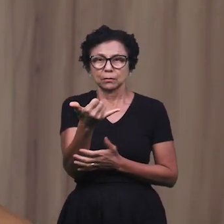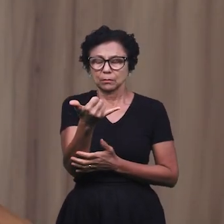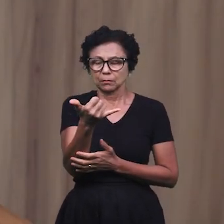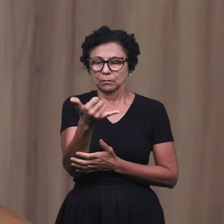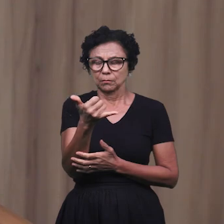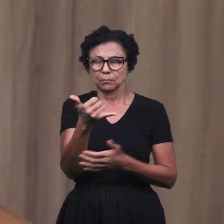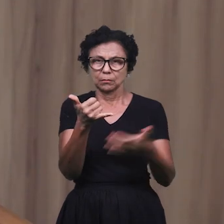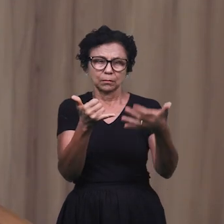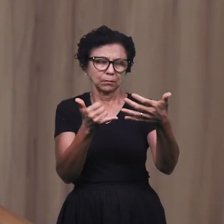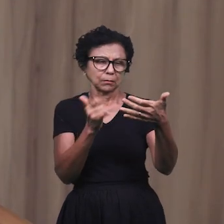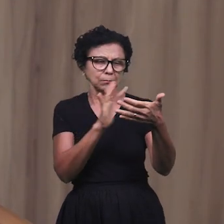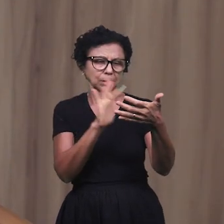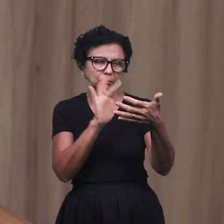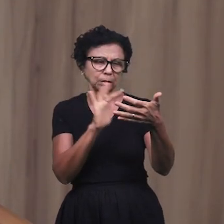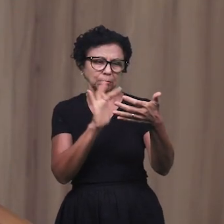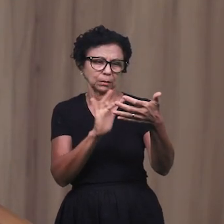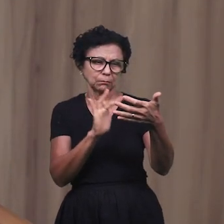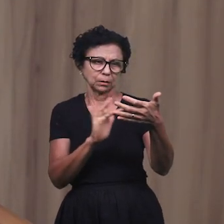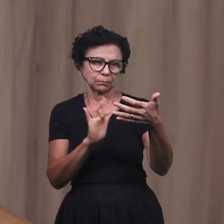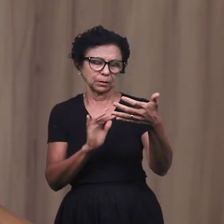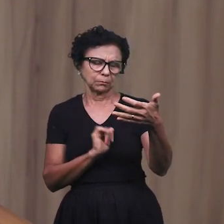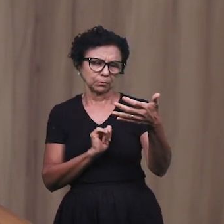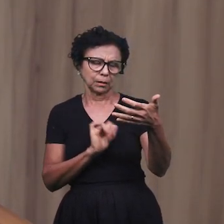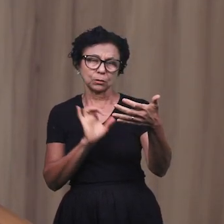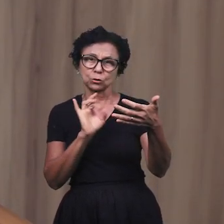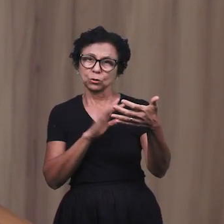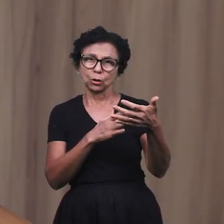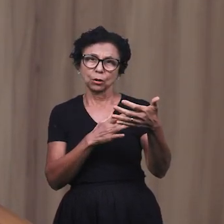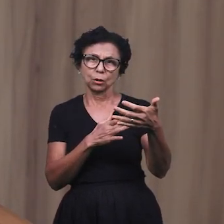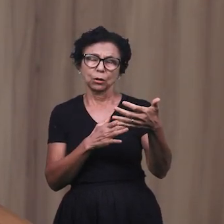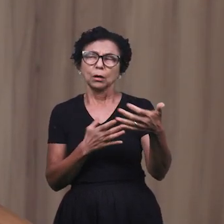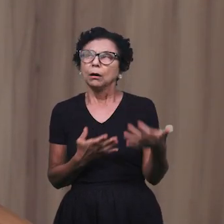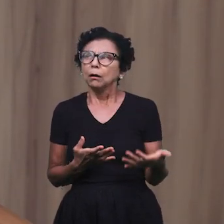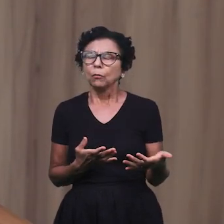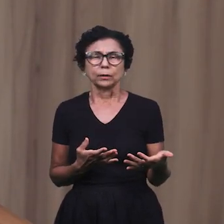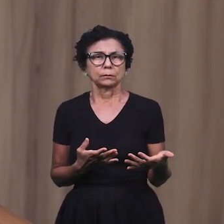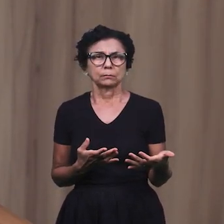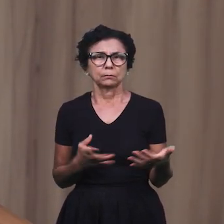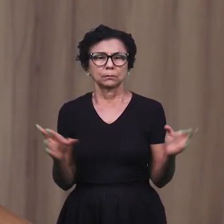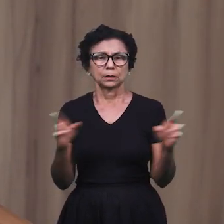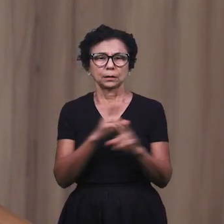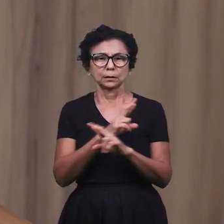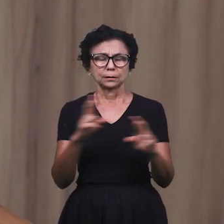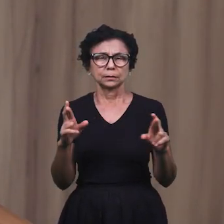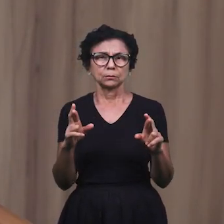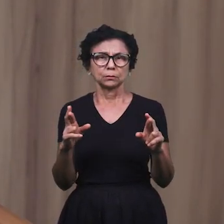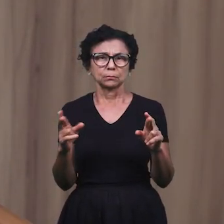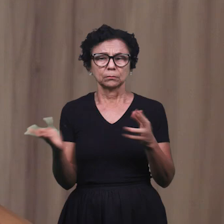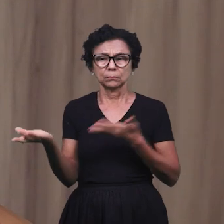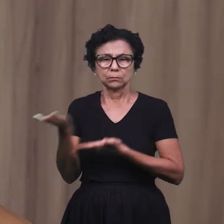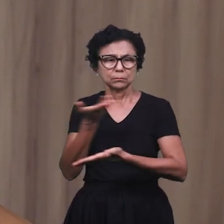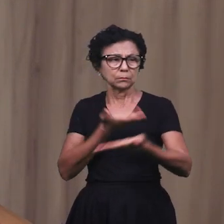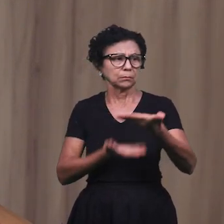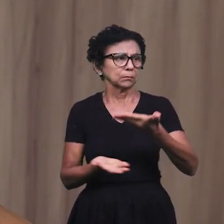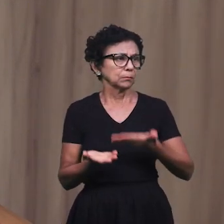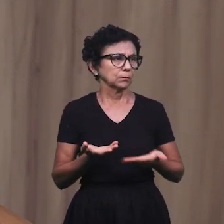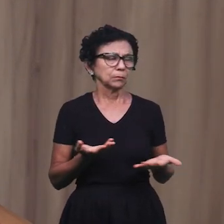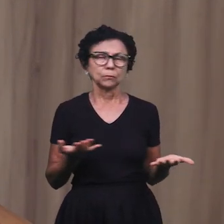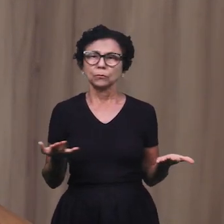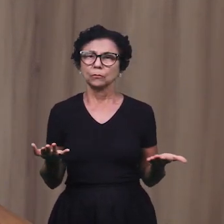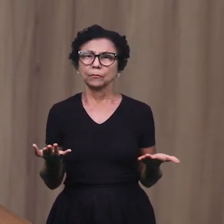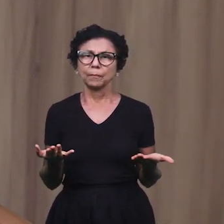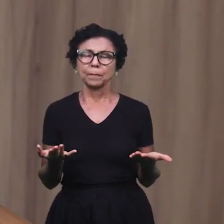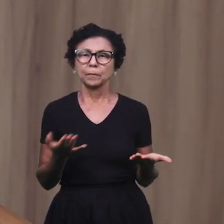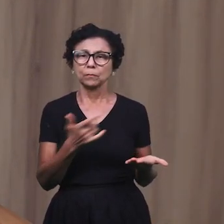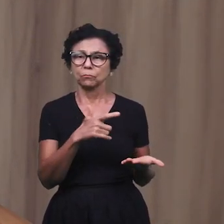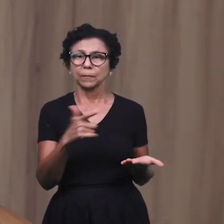eletrônico que a comunicação pessoal está se perdendo. E a gente falar de relação intergeracional é um resgate mesmo, é